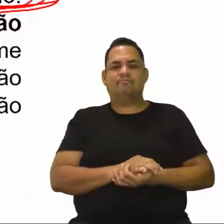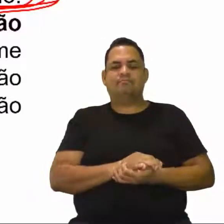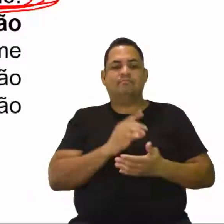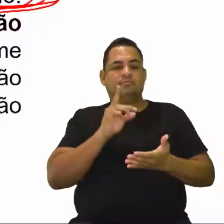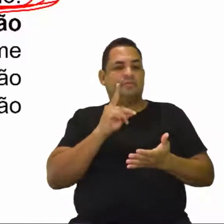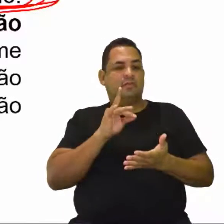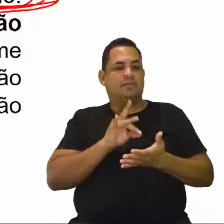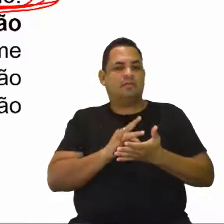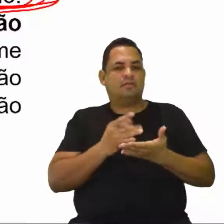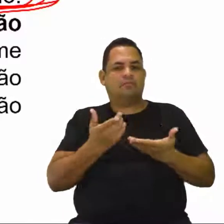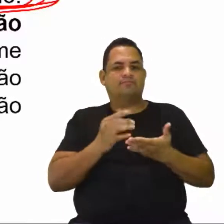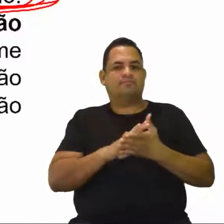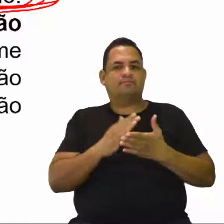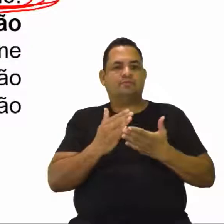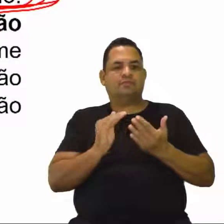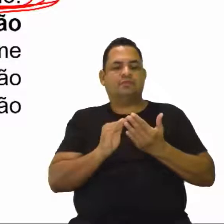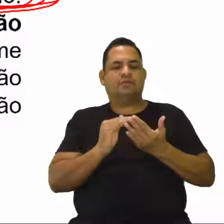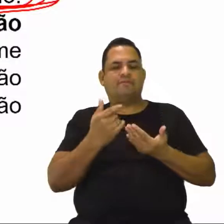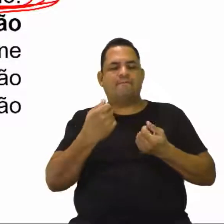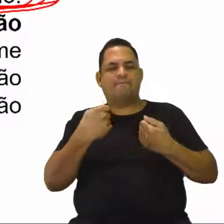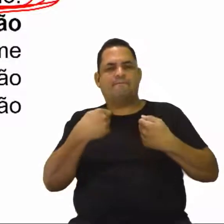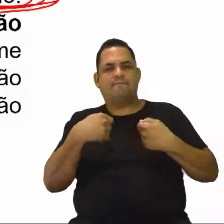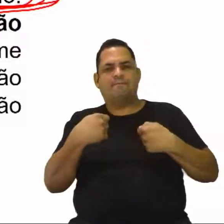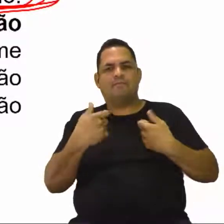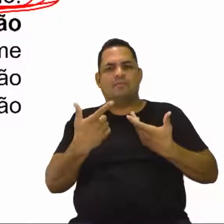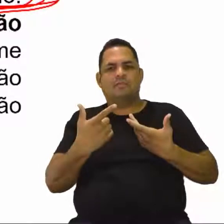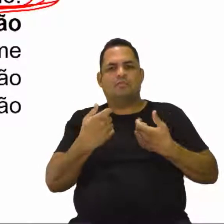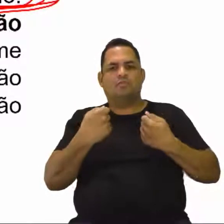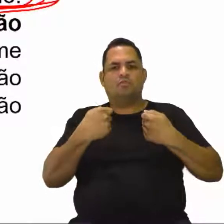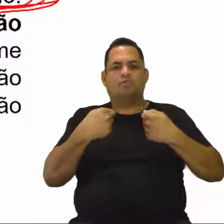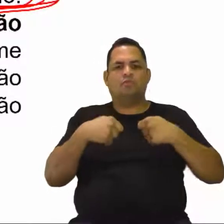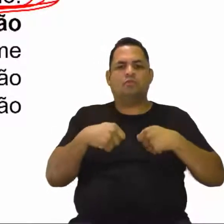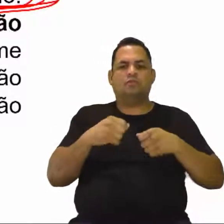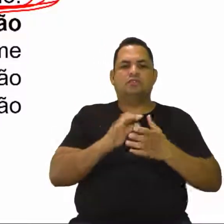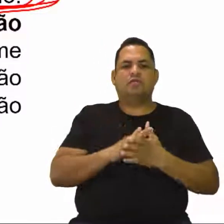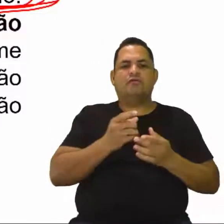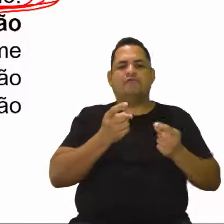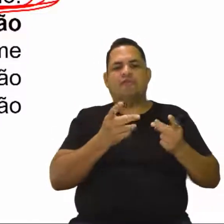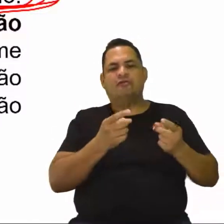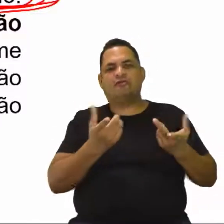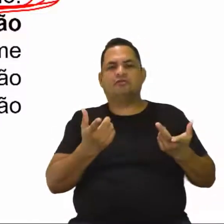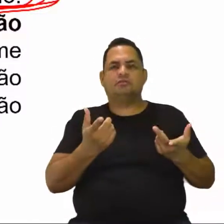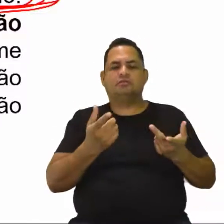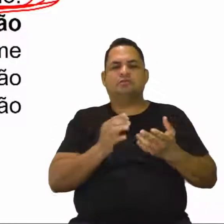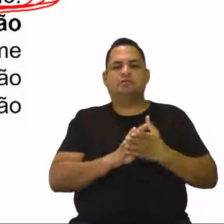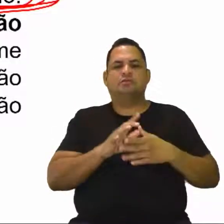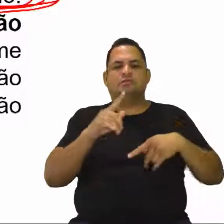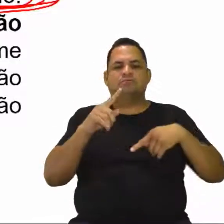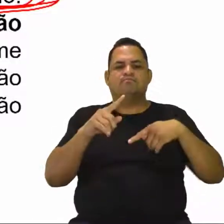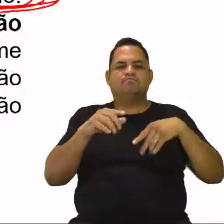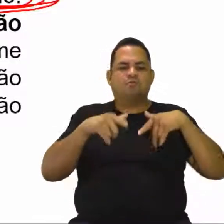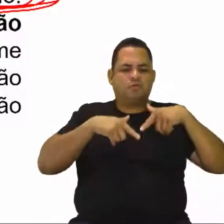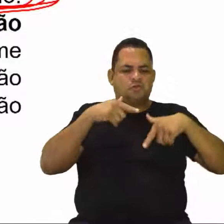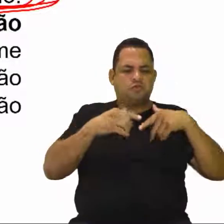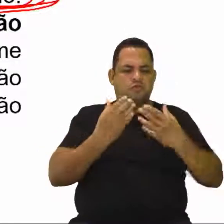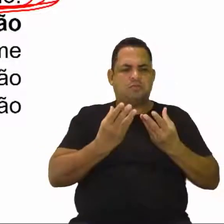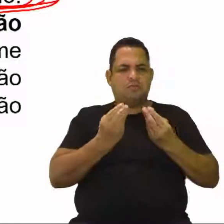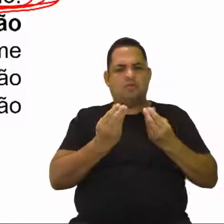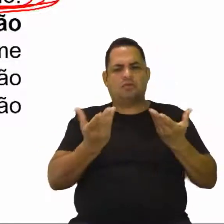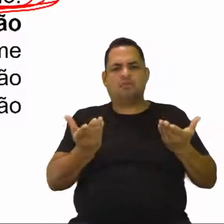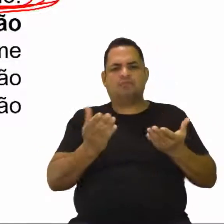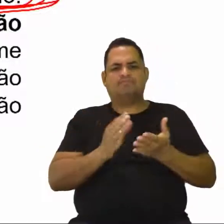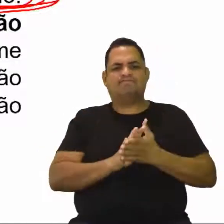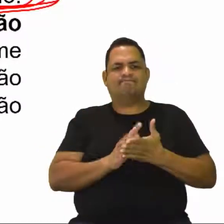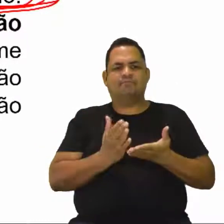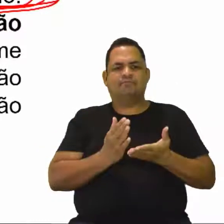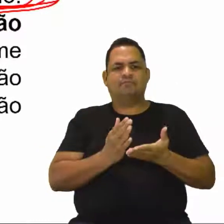verdade, eu creio que eles deveriam balizar o que poderia ser vendido ou não. Ou então, produzir demais. Professor,